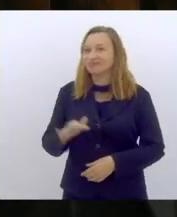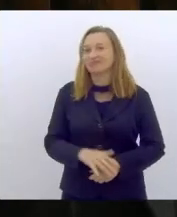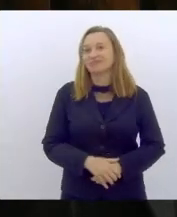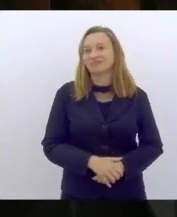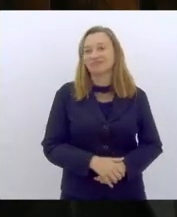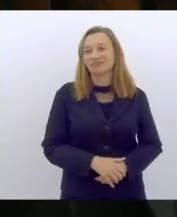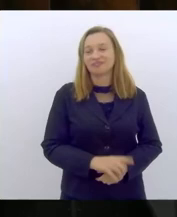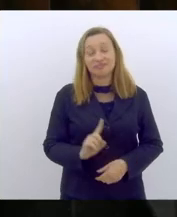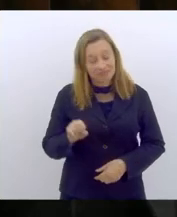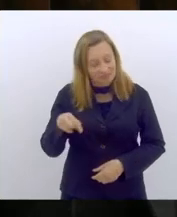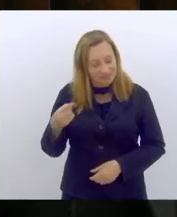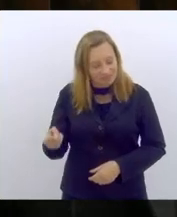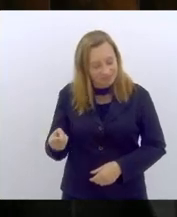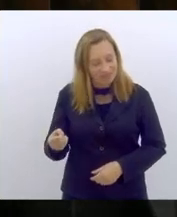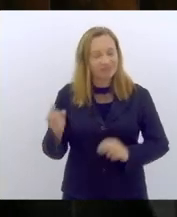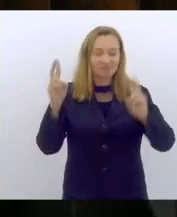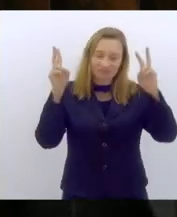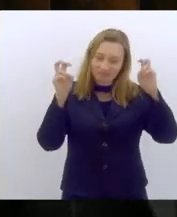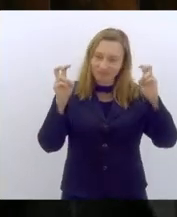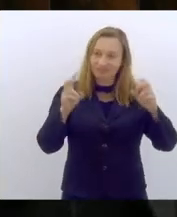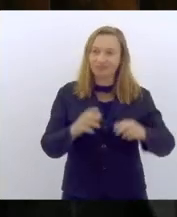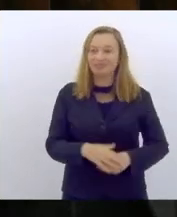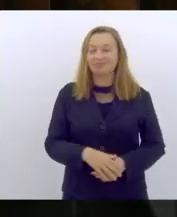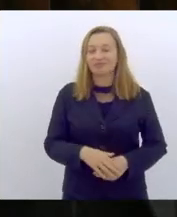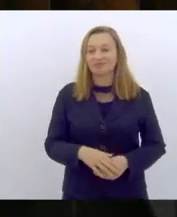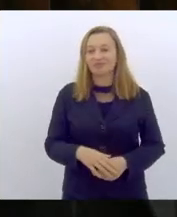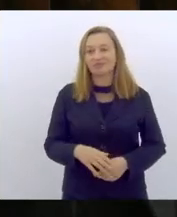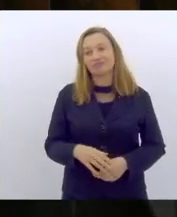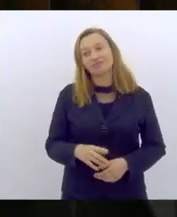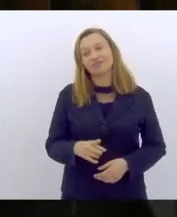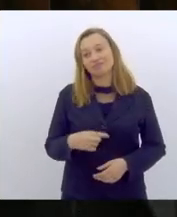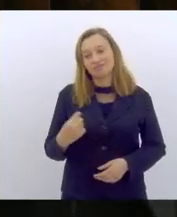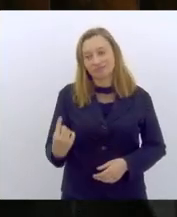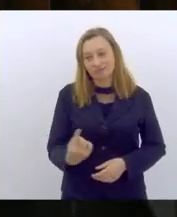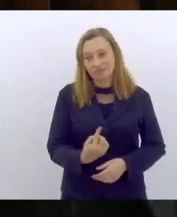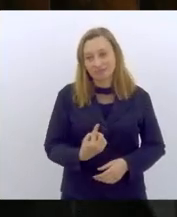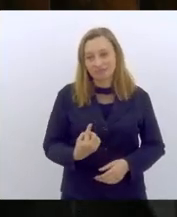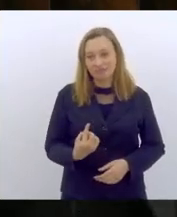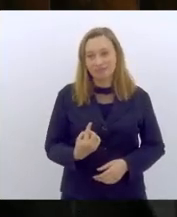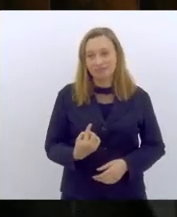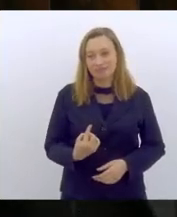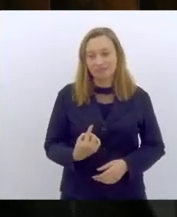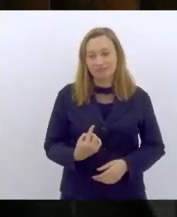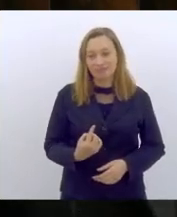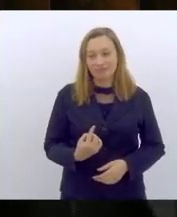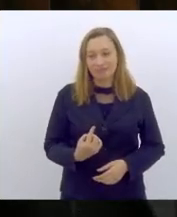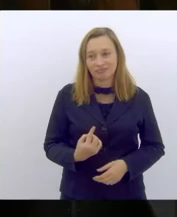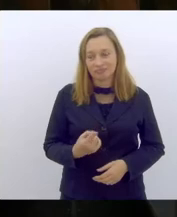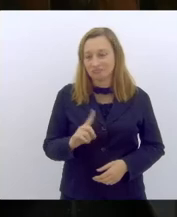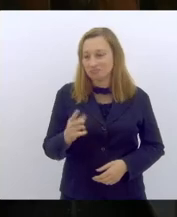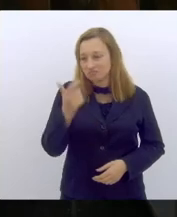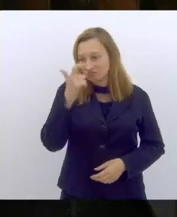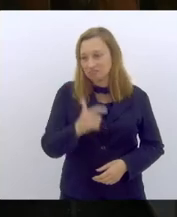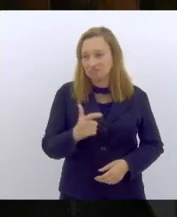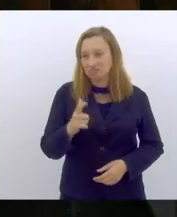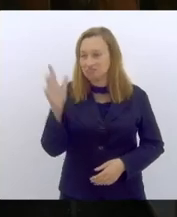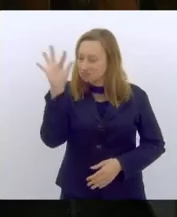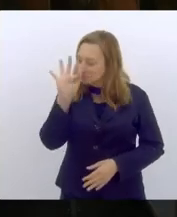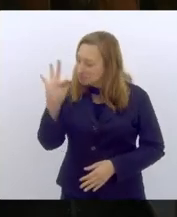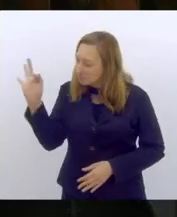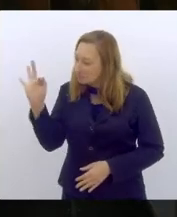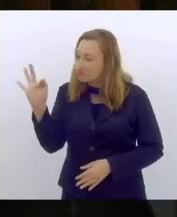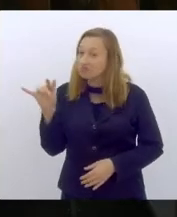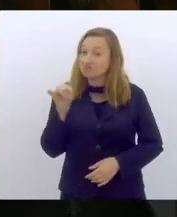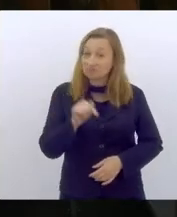outro bife porque o que não somos nesse país é uma federação estou aqui